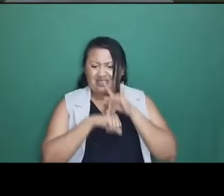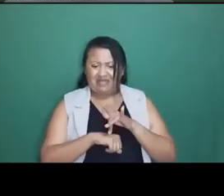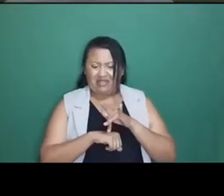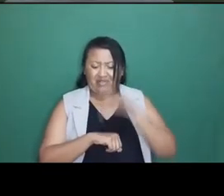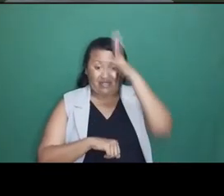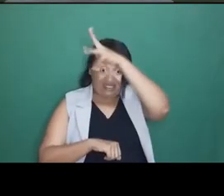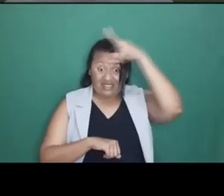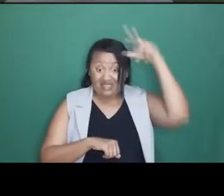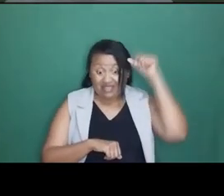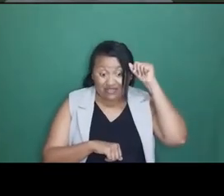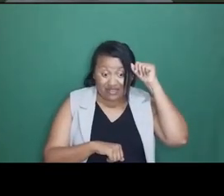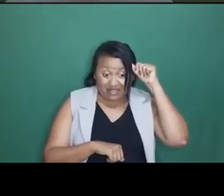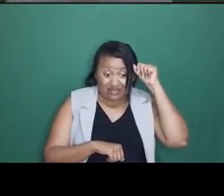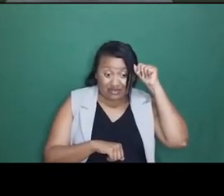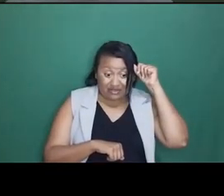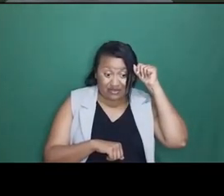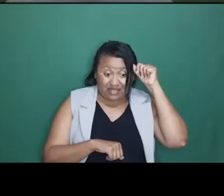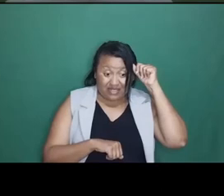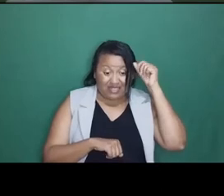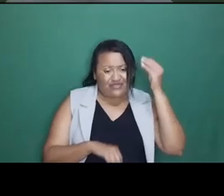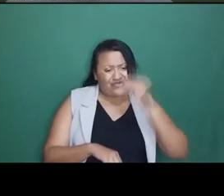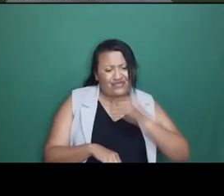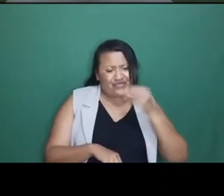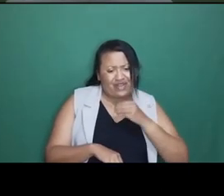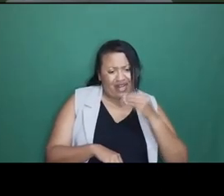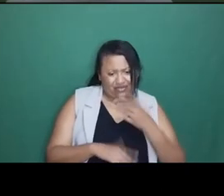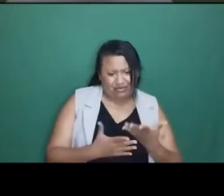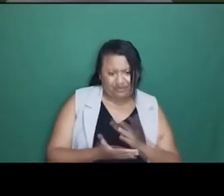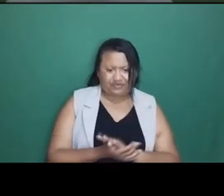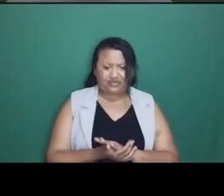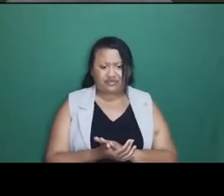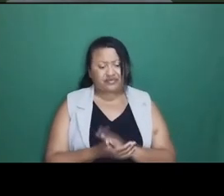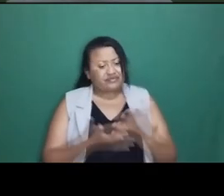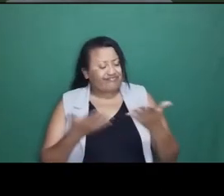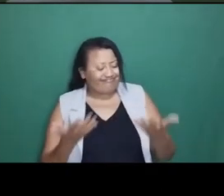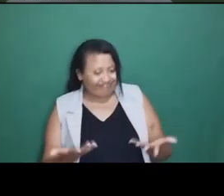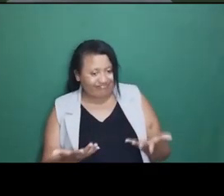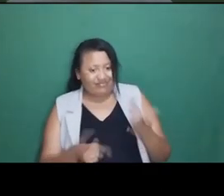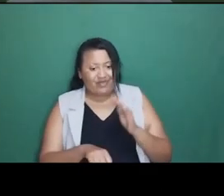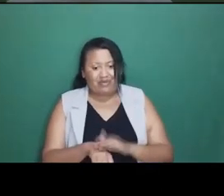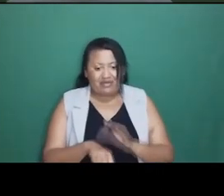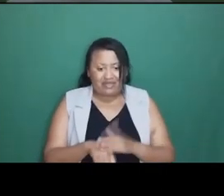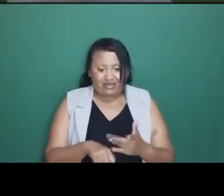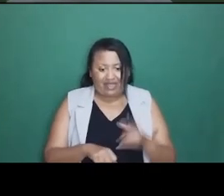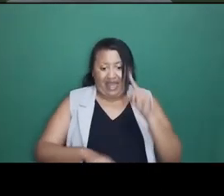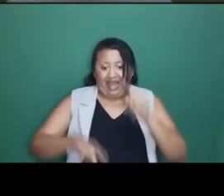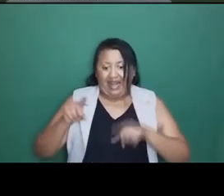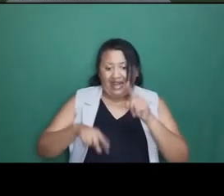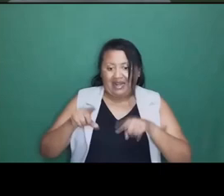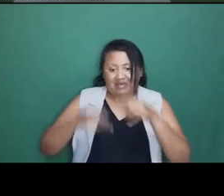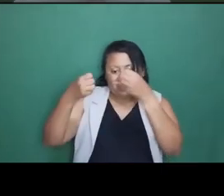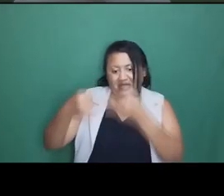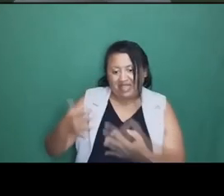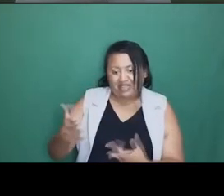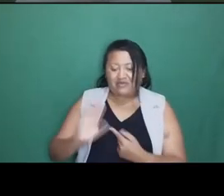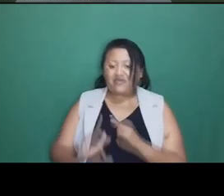os africanos africanos debilitados em certa medida esse elemento descritos foram representados